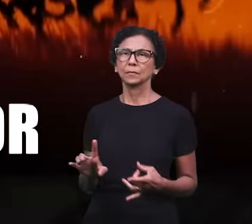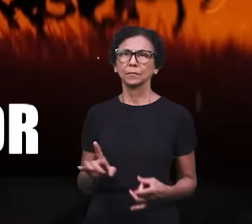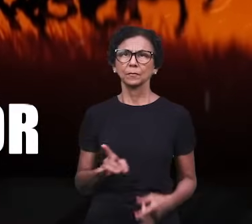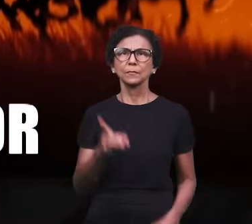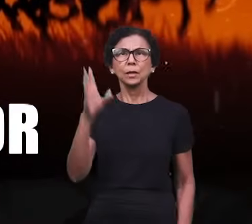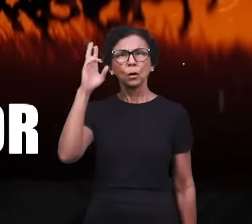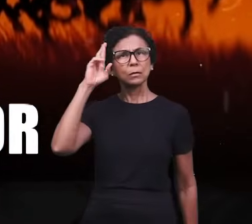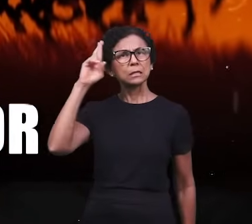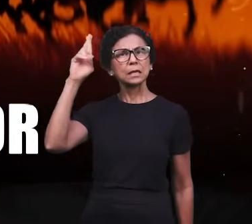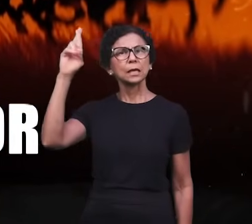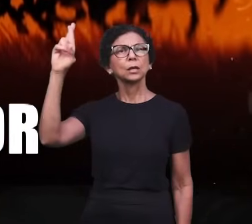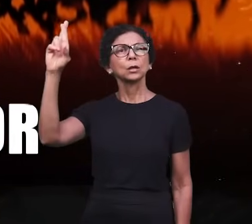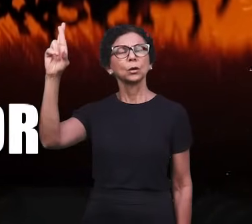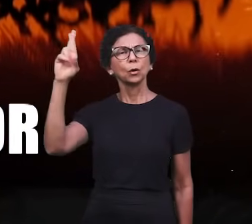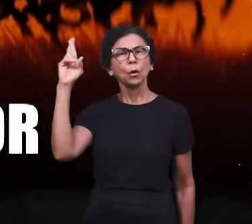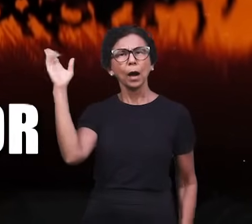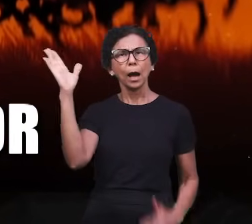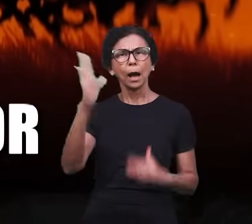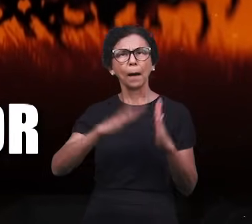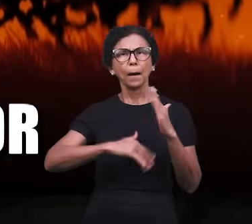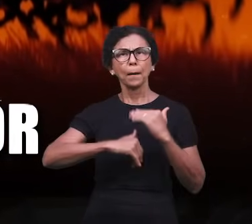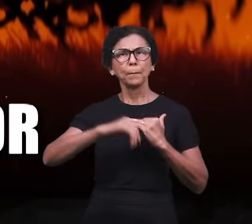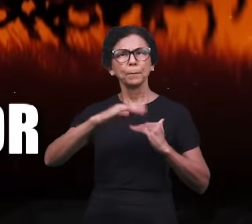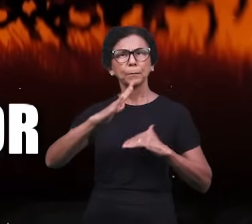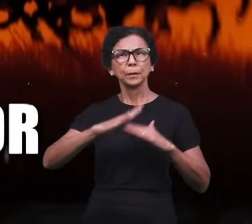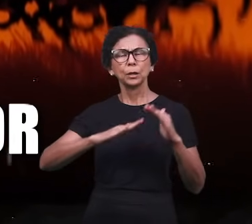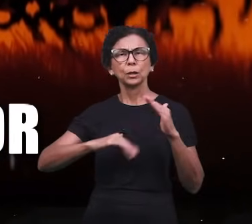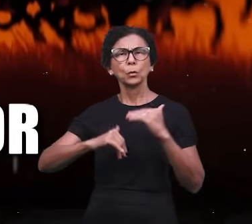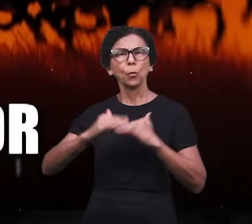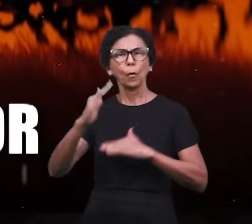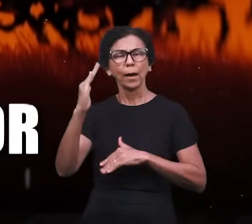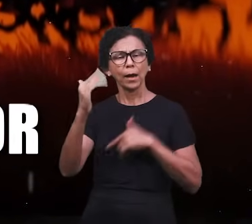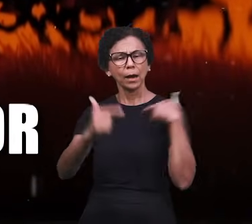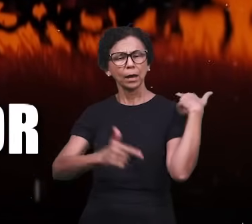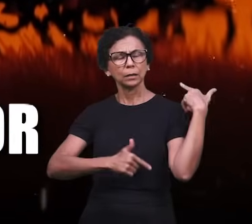Varão de guerra é o Senhor